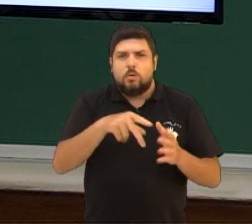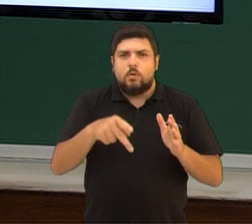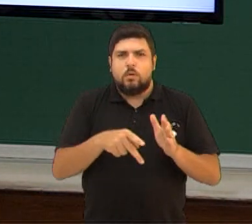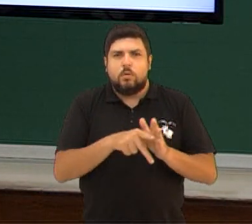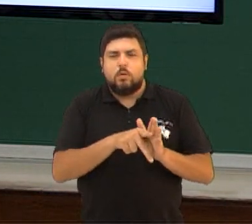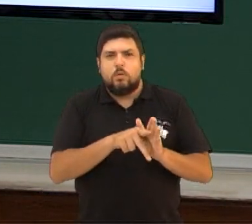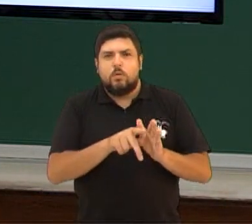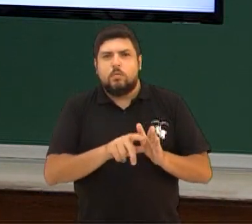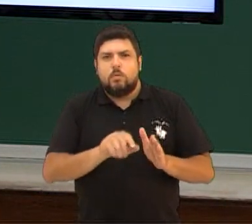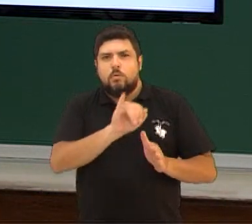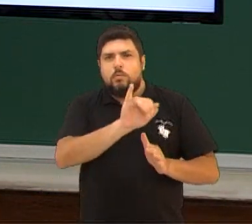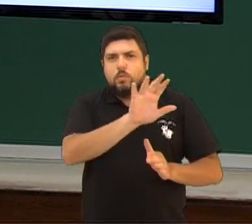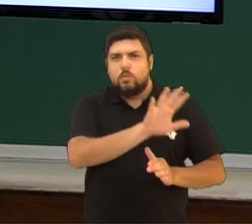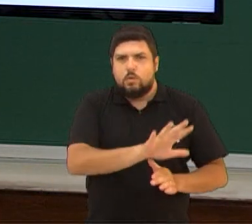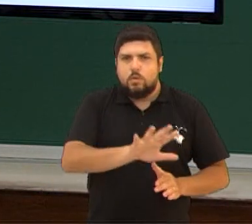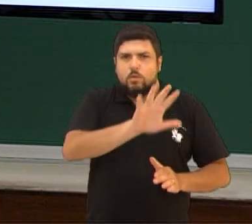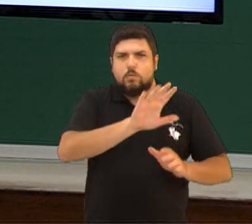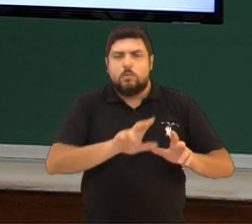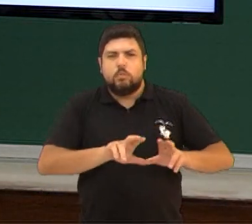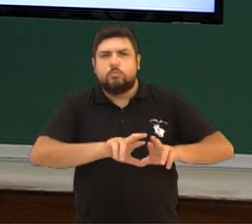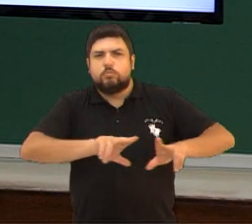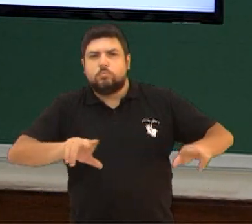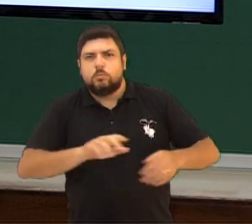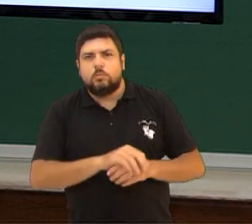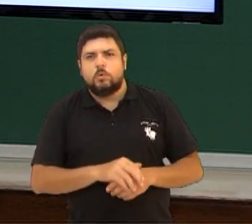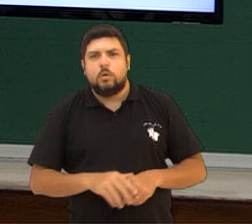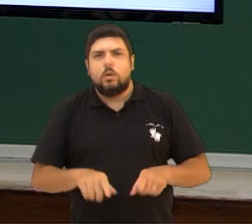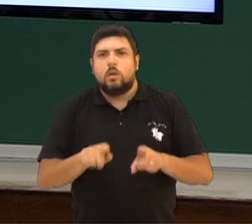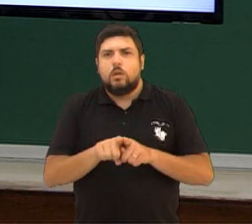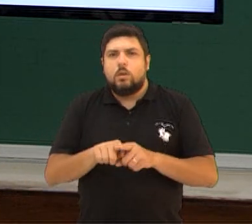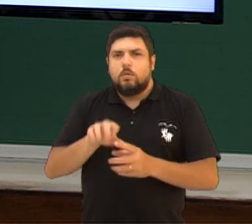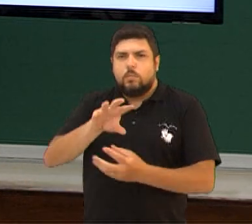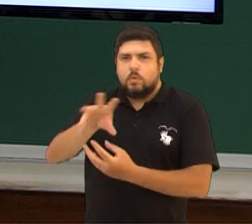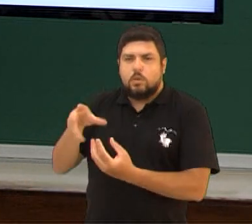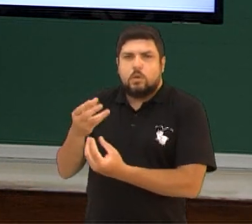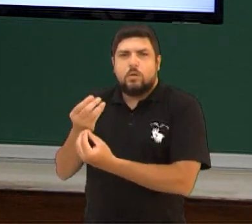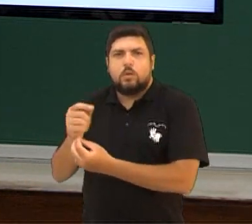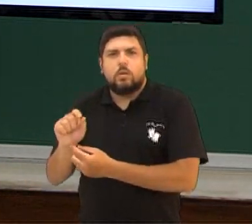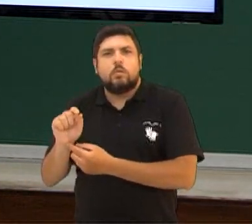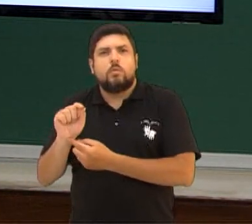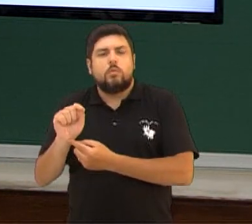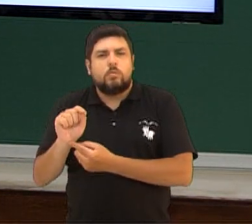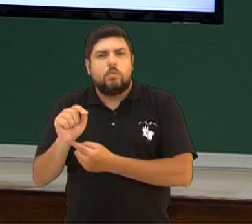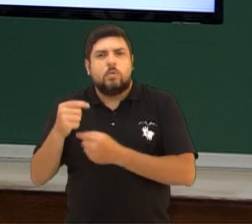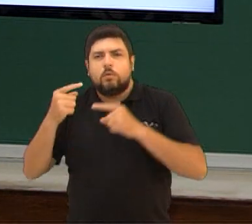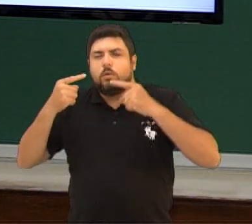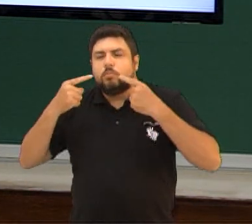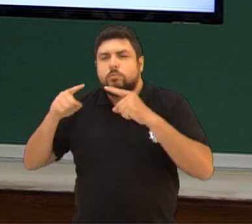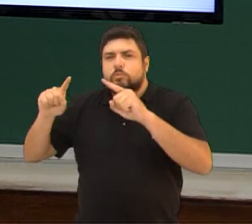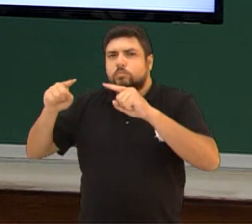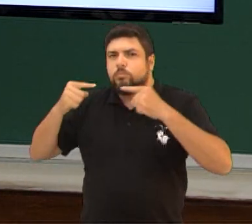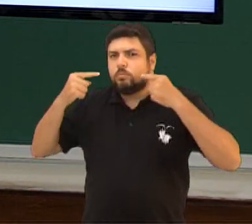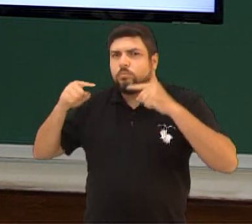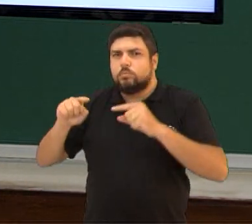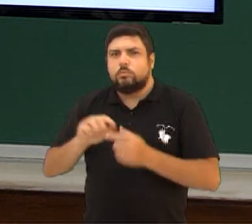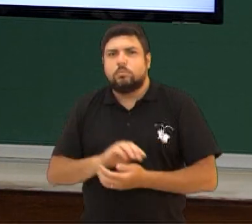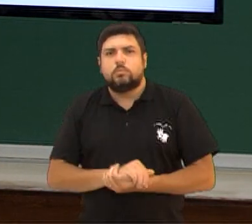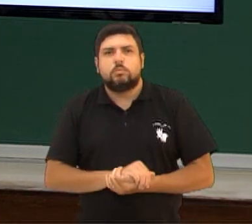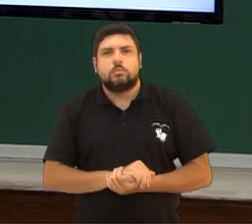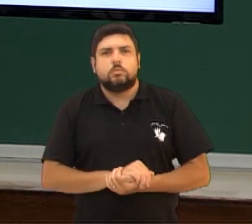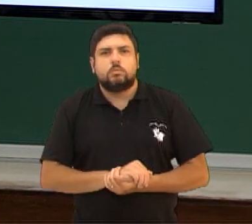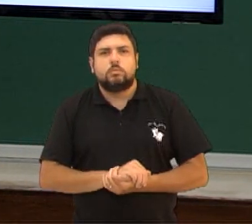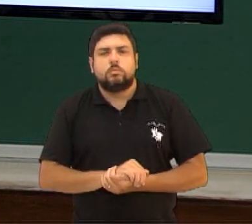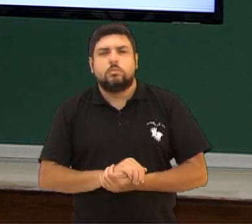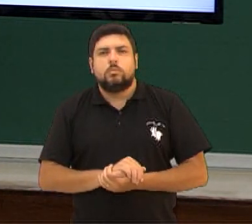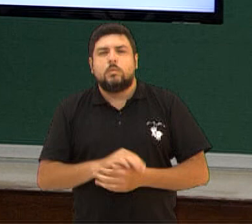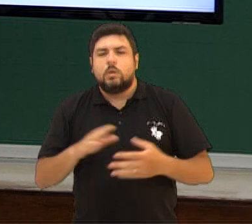no sentido de figura, de imagem, e a arte não figurativa, que seria a música, ok? Então o